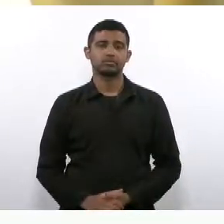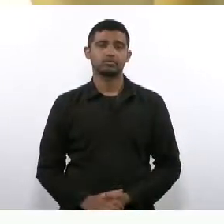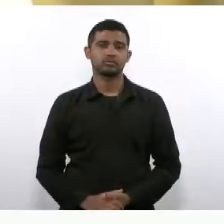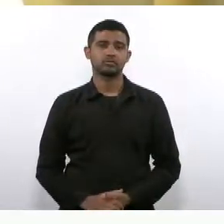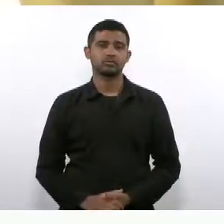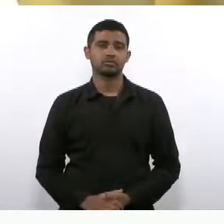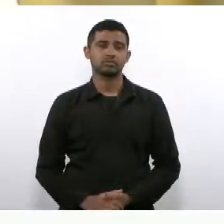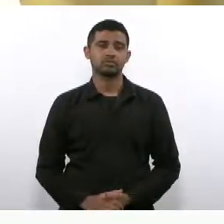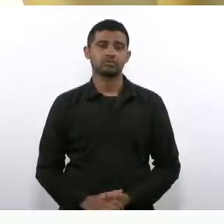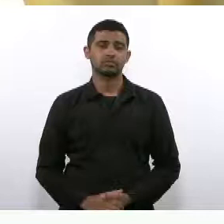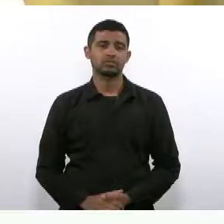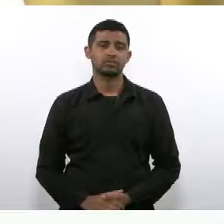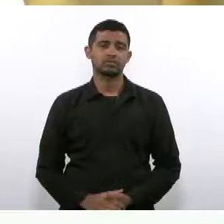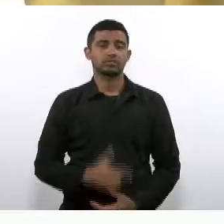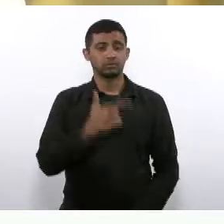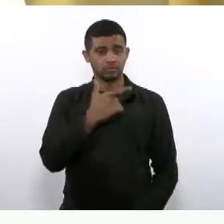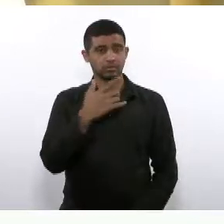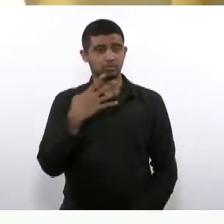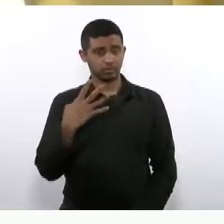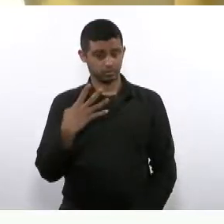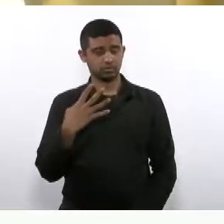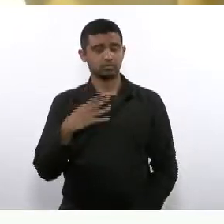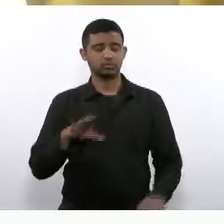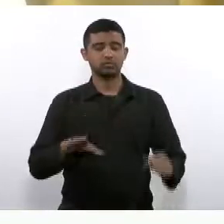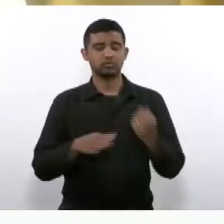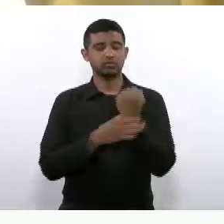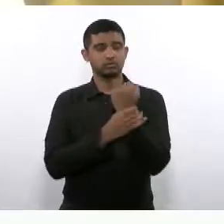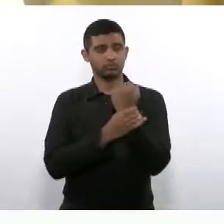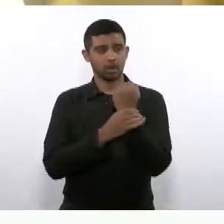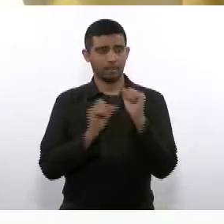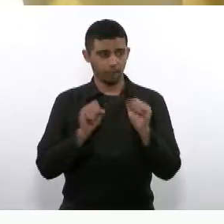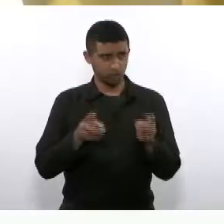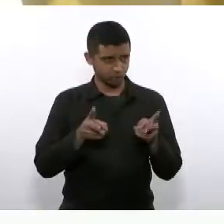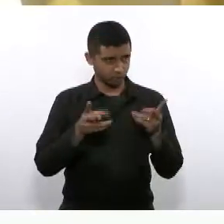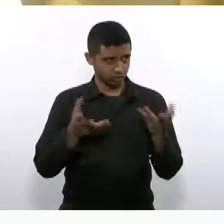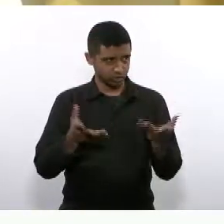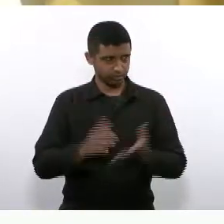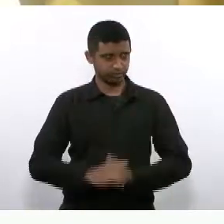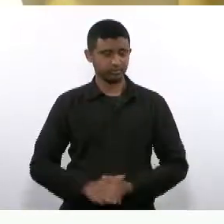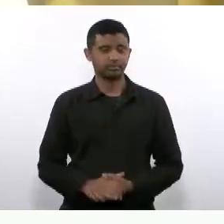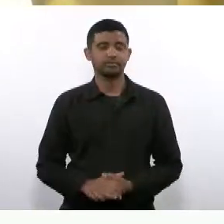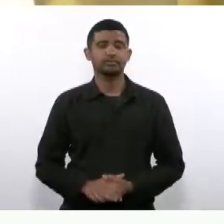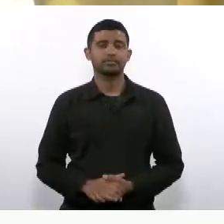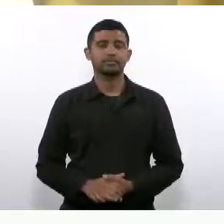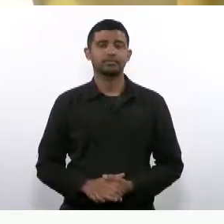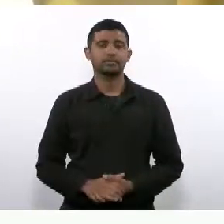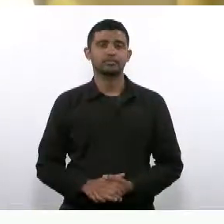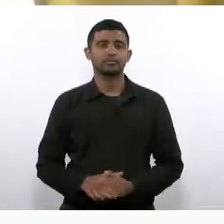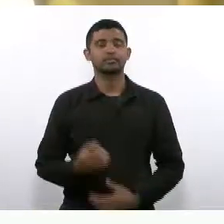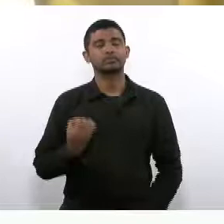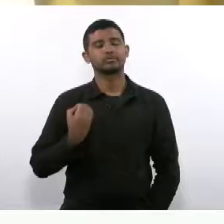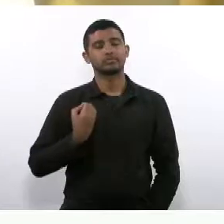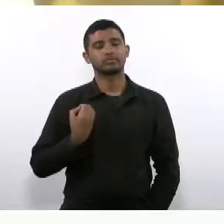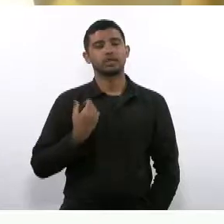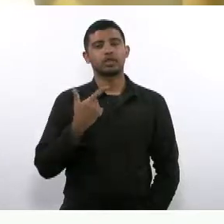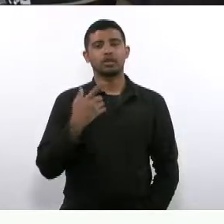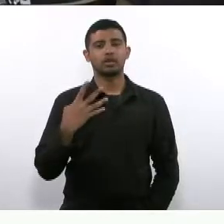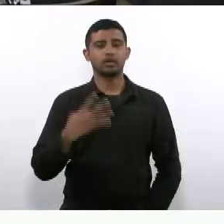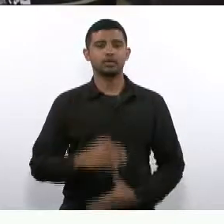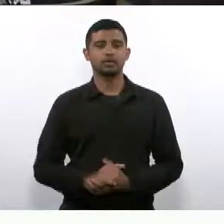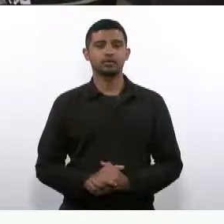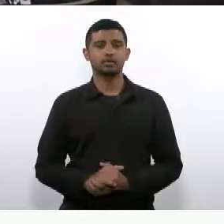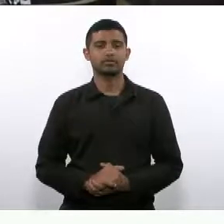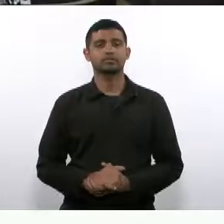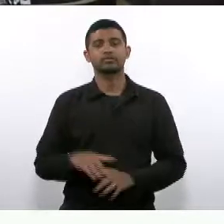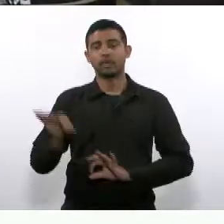Aí 24, garantir... Pode continuar? Pode ir, Mônica? O 24 Renata, instituir um grupo